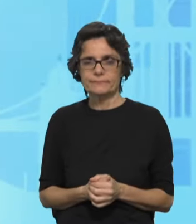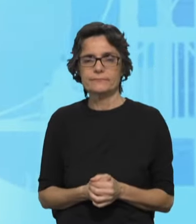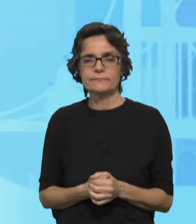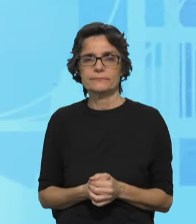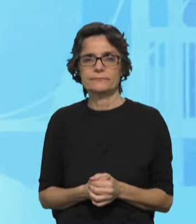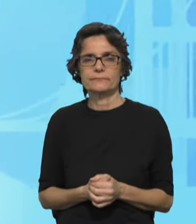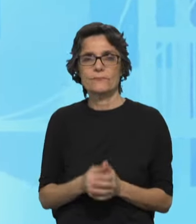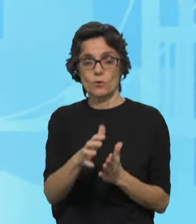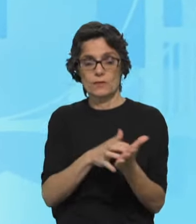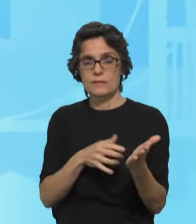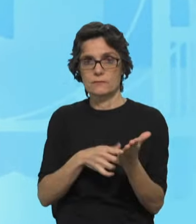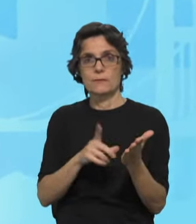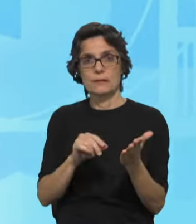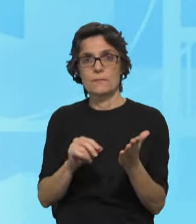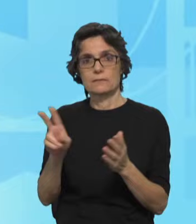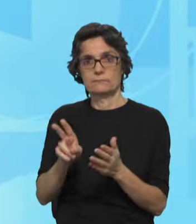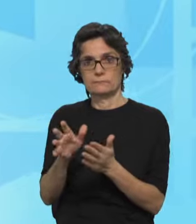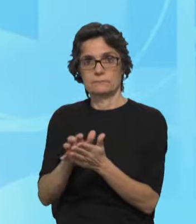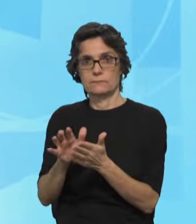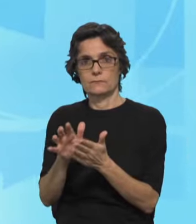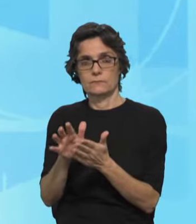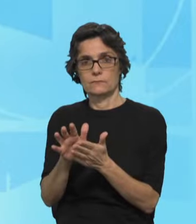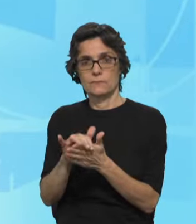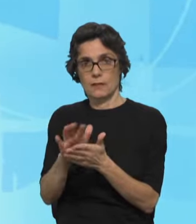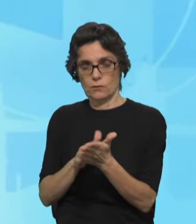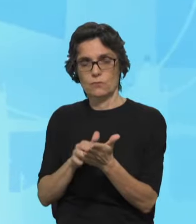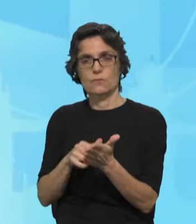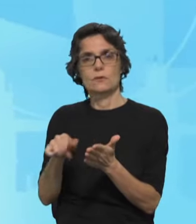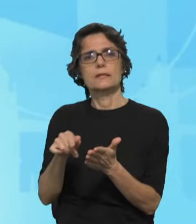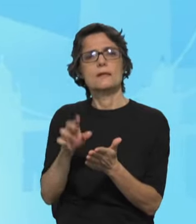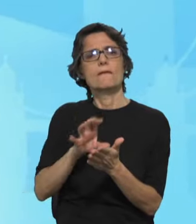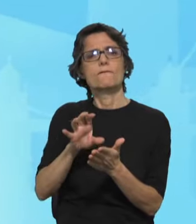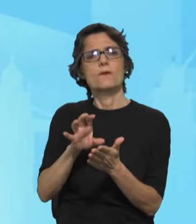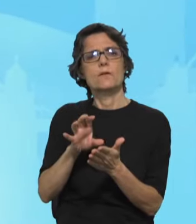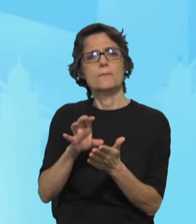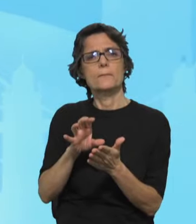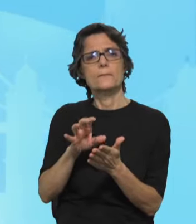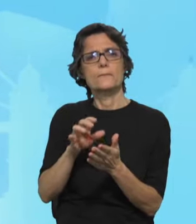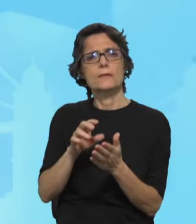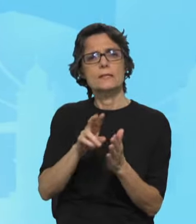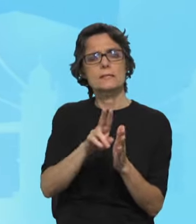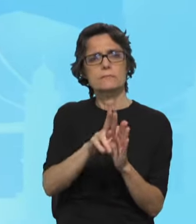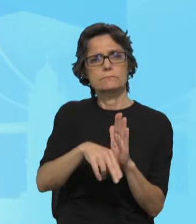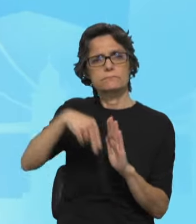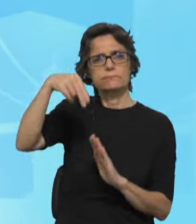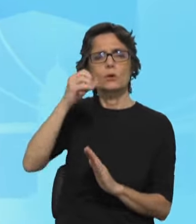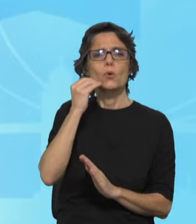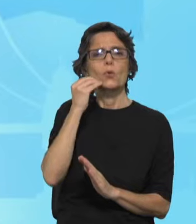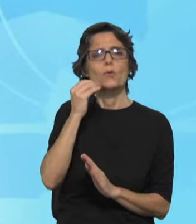do texto da primeira leitura e também da segunda, de que forma é que esse acontecimento da ressurreição foi sendo comunicado às